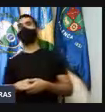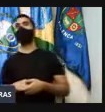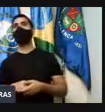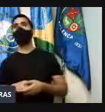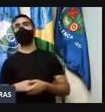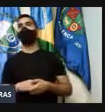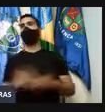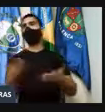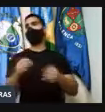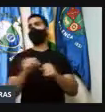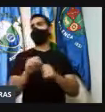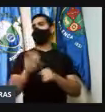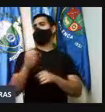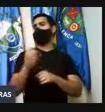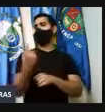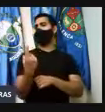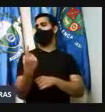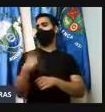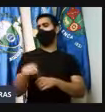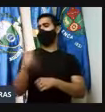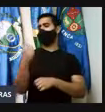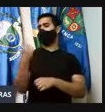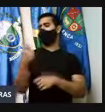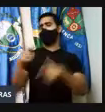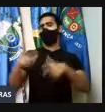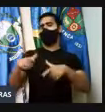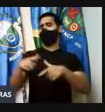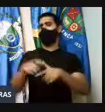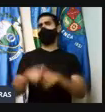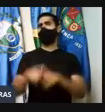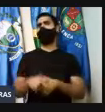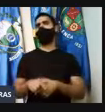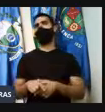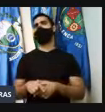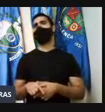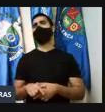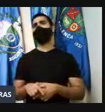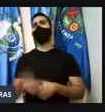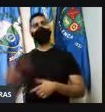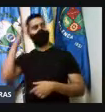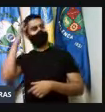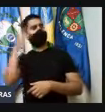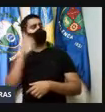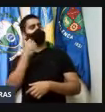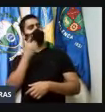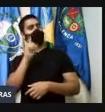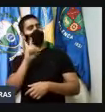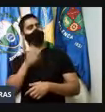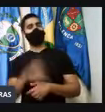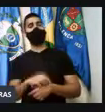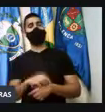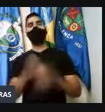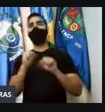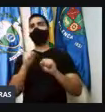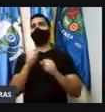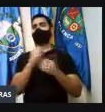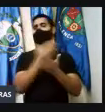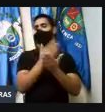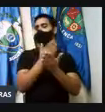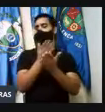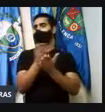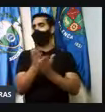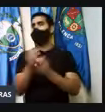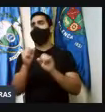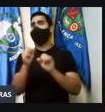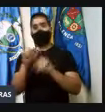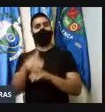só, escolher um lugar só, acho que não é muito bom para a nossa cidade, não. Acho que se dividisse, seria